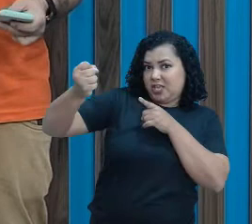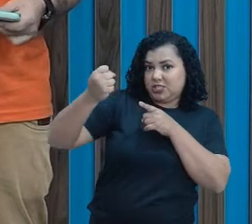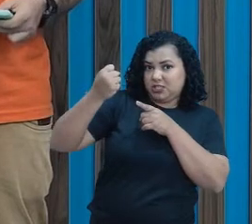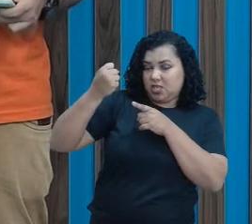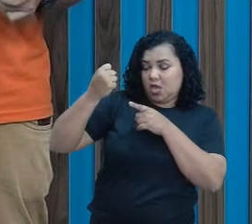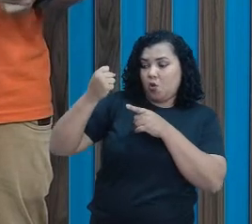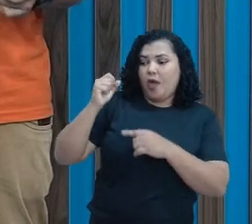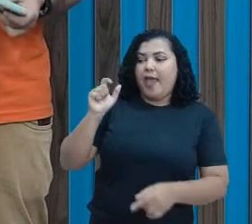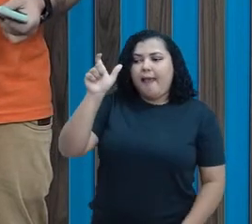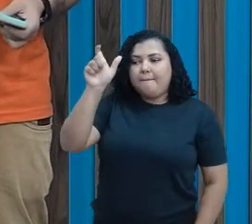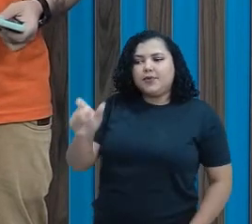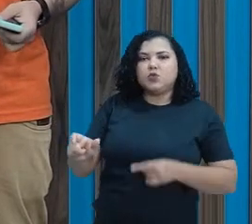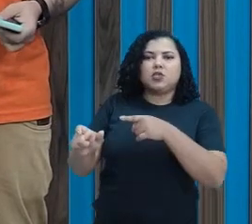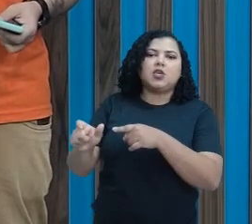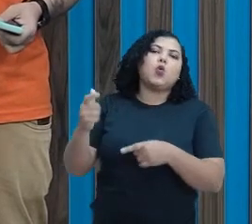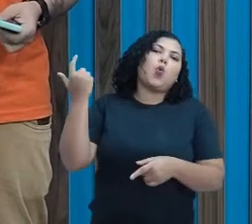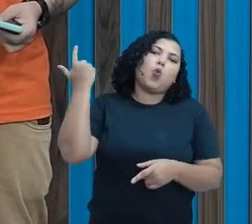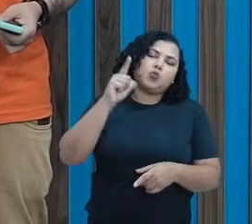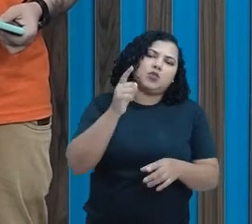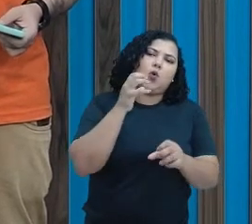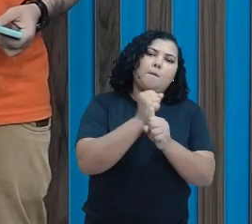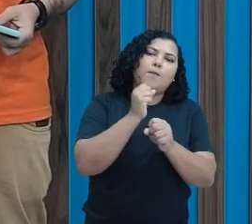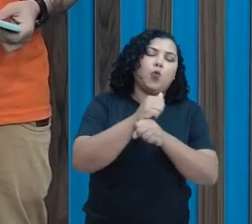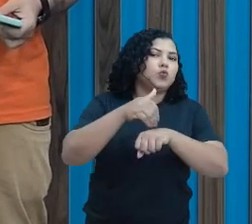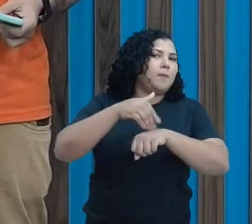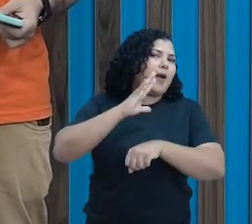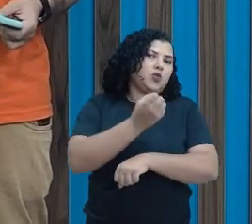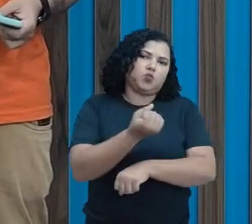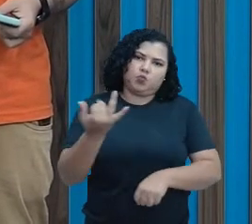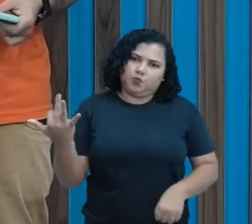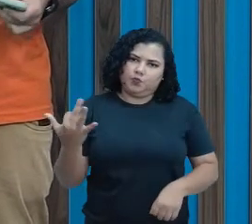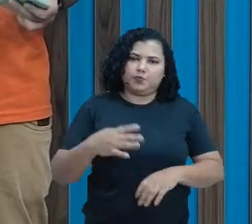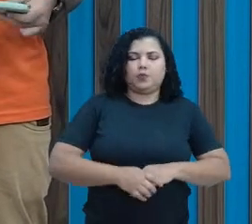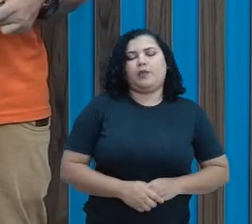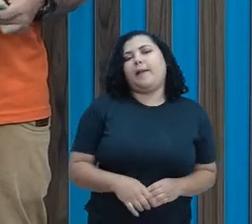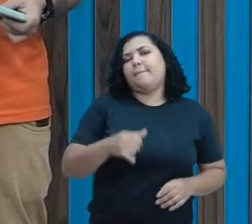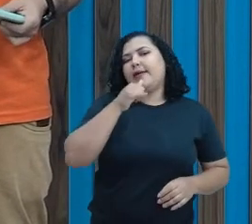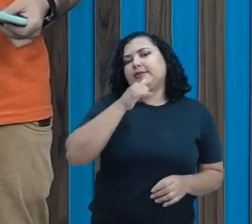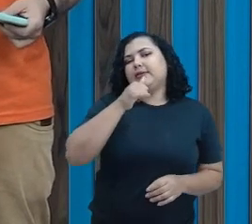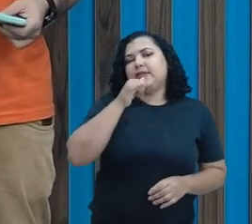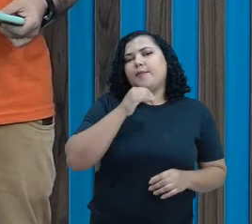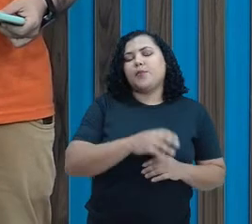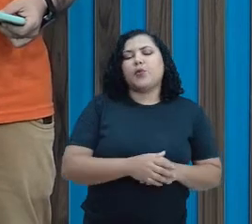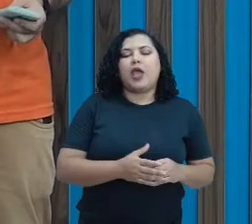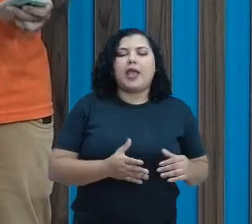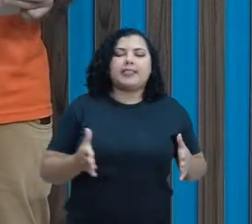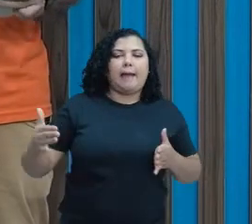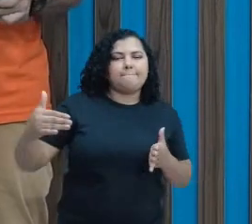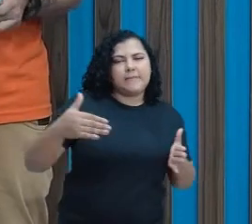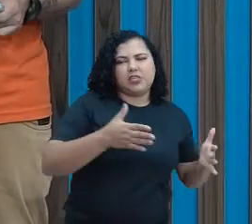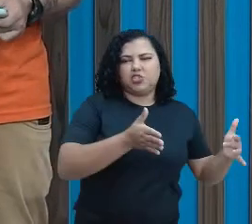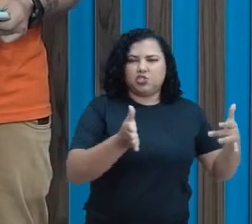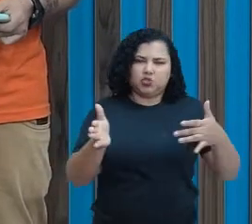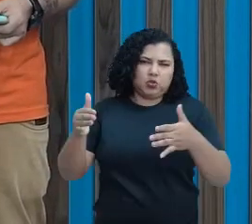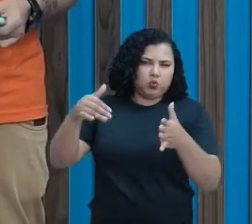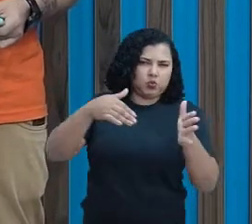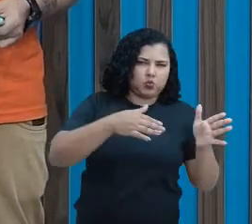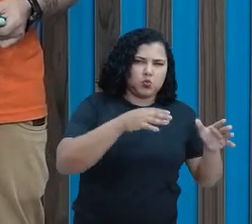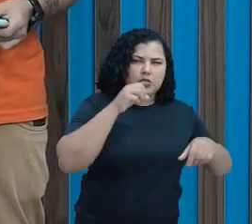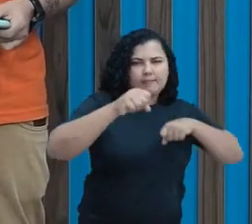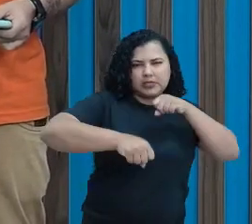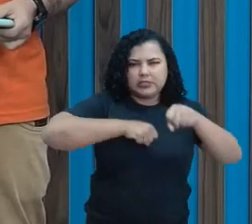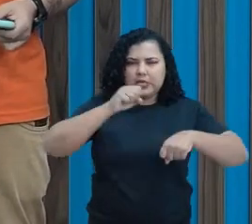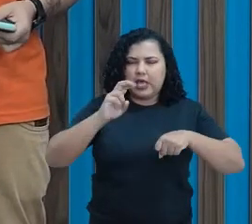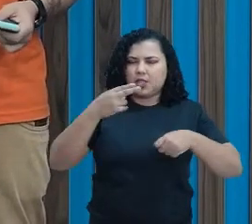outros onde a regularidade, por exemplo, um rally. Um rally não é, muitas vezes, quem chegou primeiro, mas sim para quem manteve